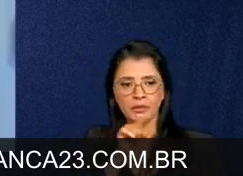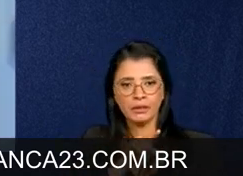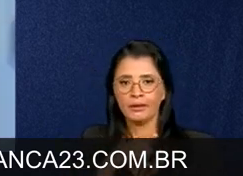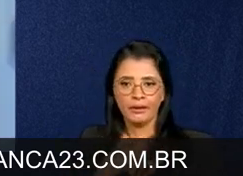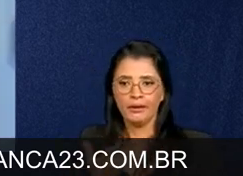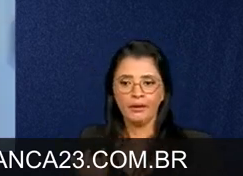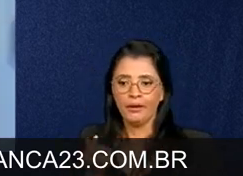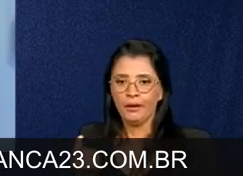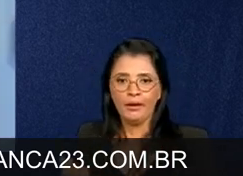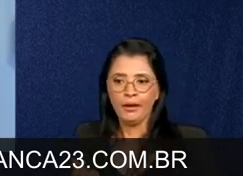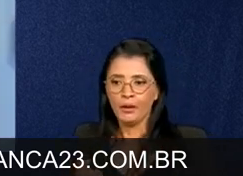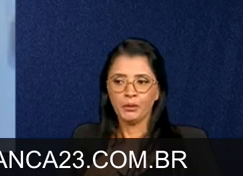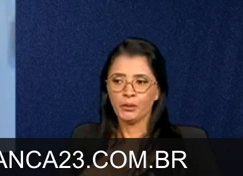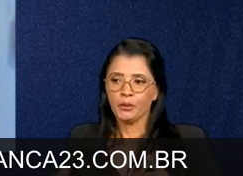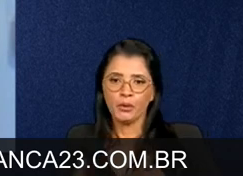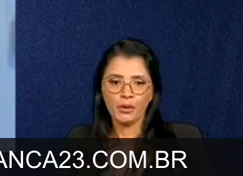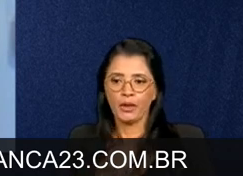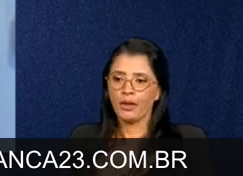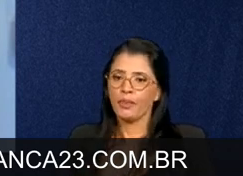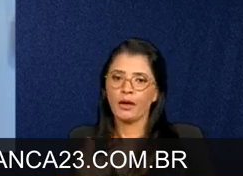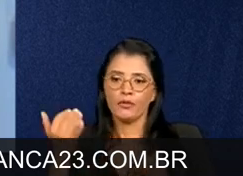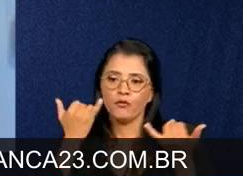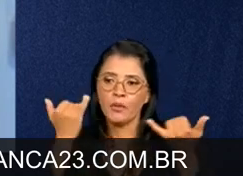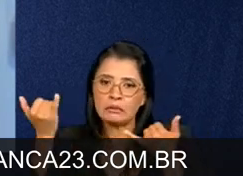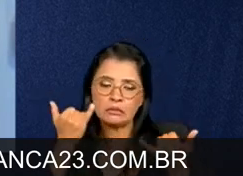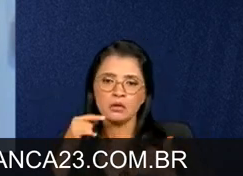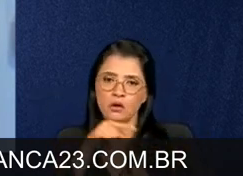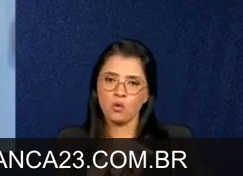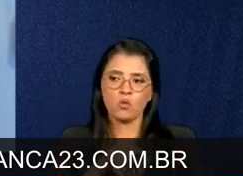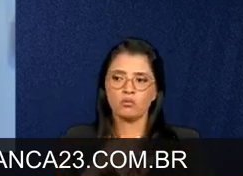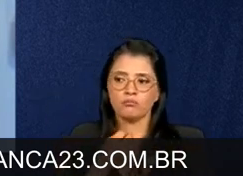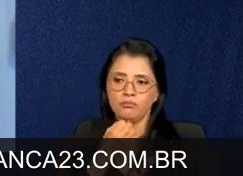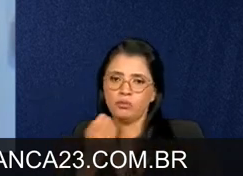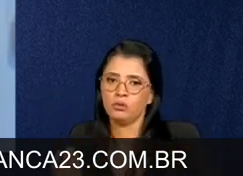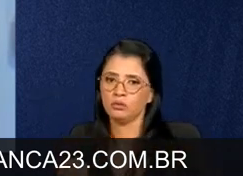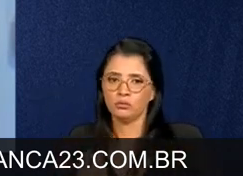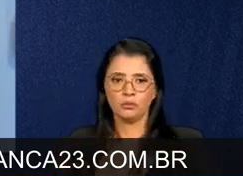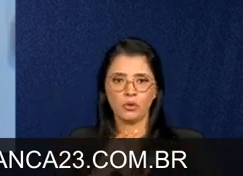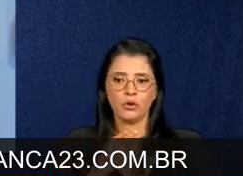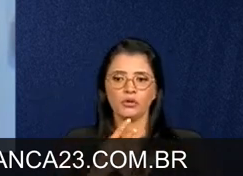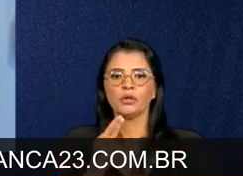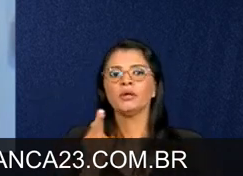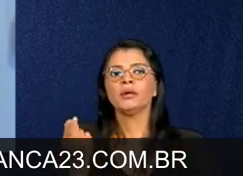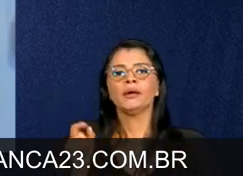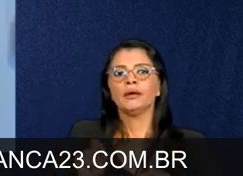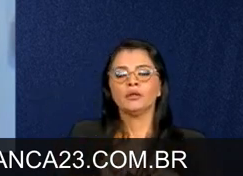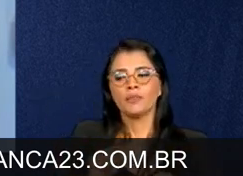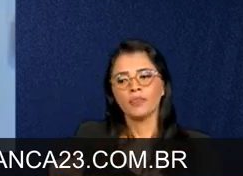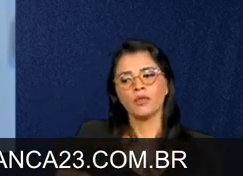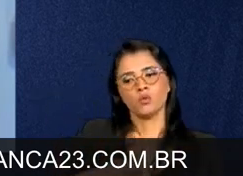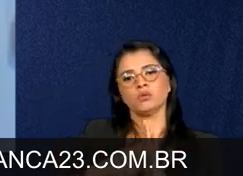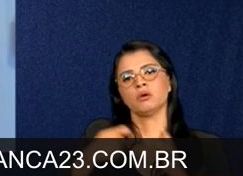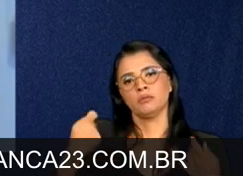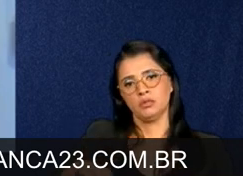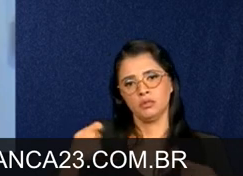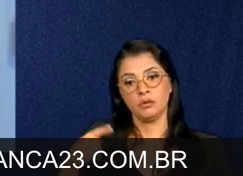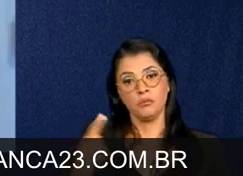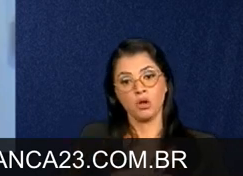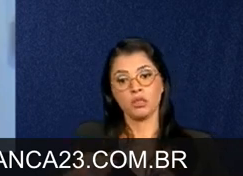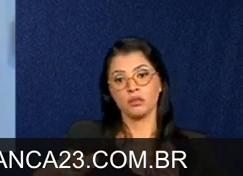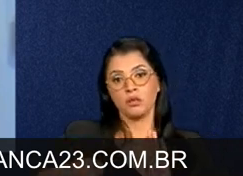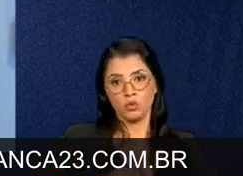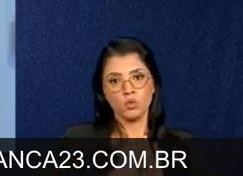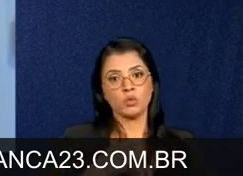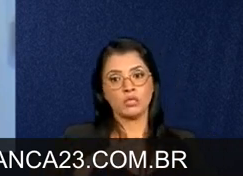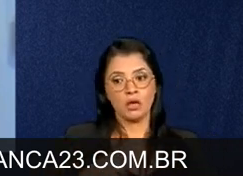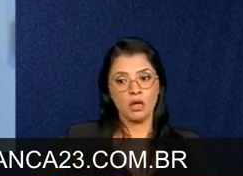nada de consumo, seja consumo ou seja dados, é o consumidor ou titular de dados deixar de denunciar, porque as denúncias elas formam